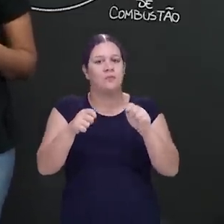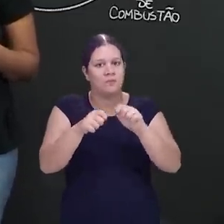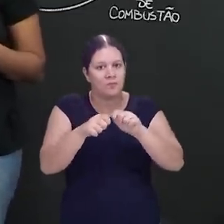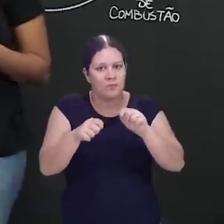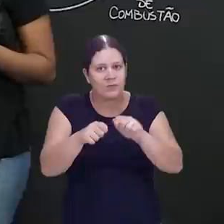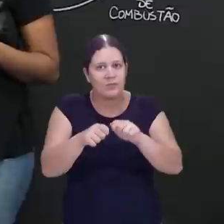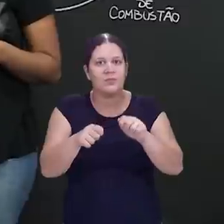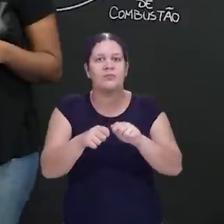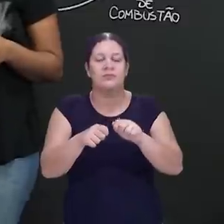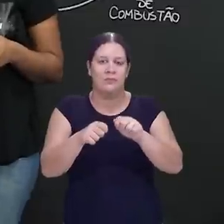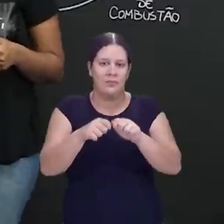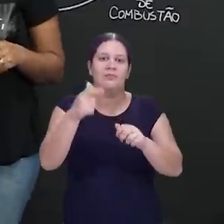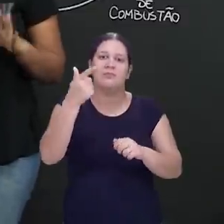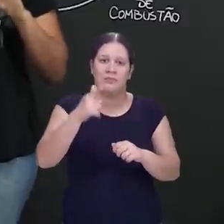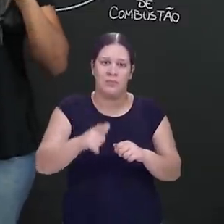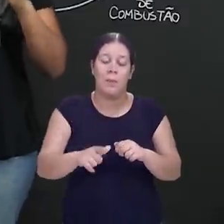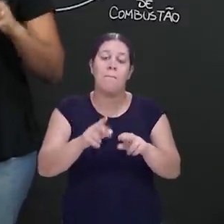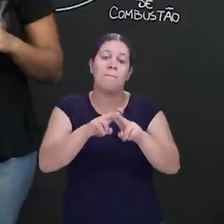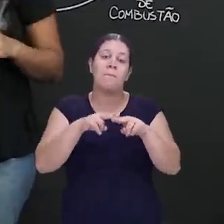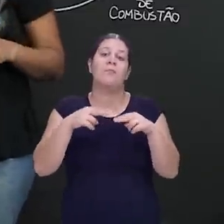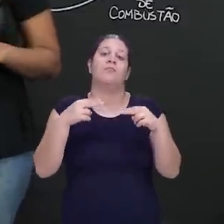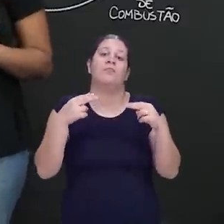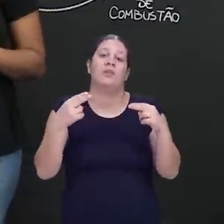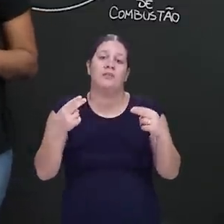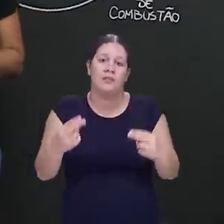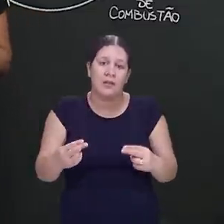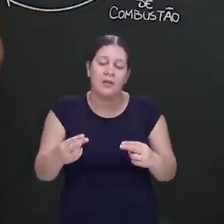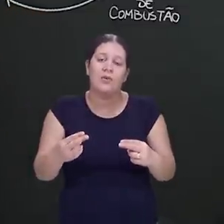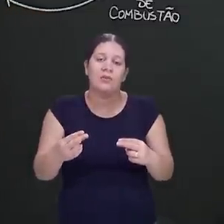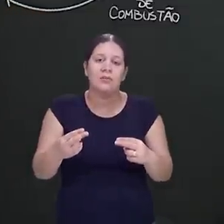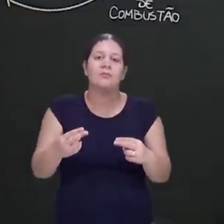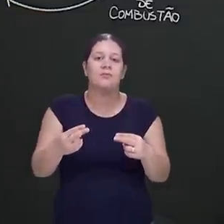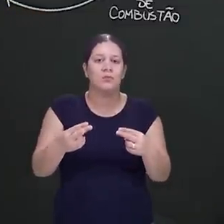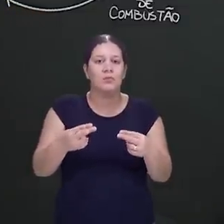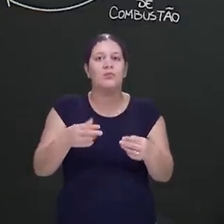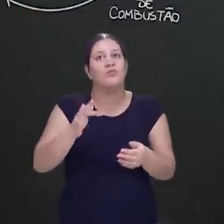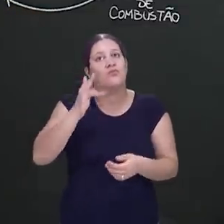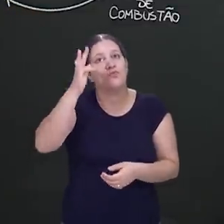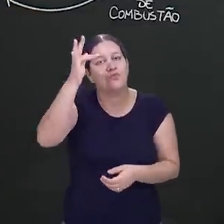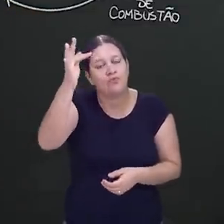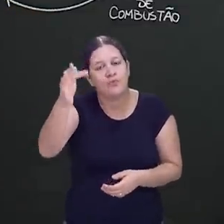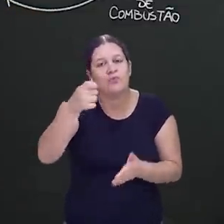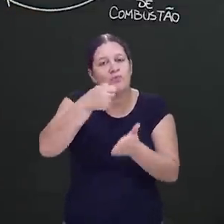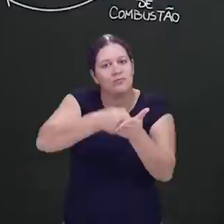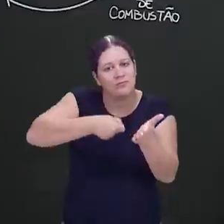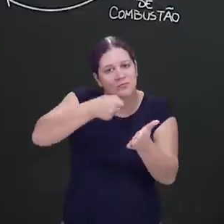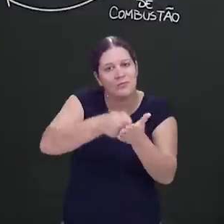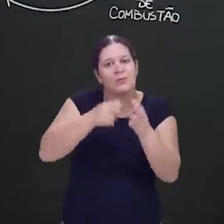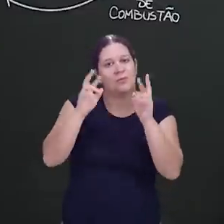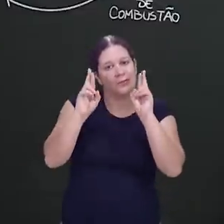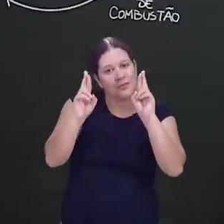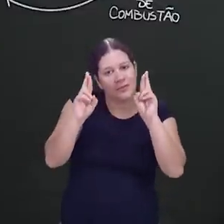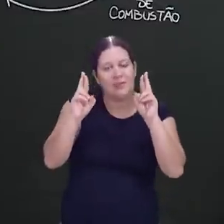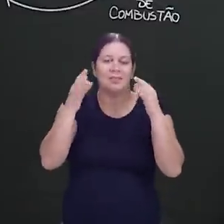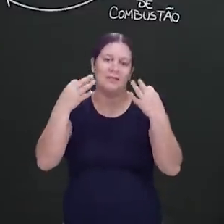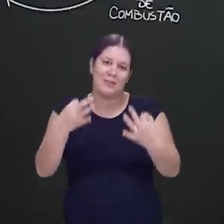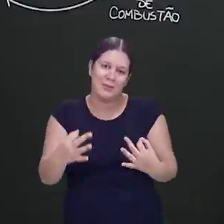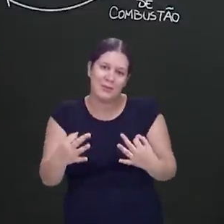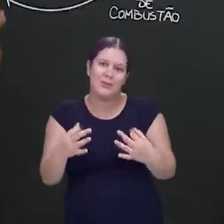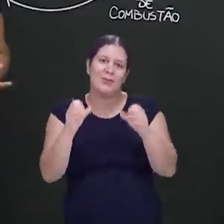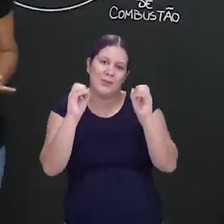tá? É um gás que é bastante reativo. Porém, isso aí são apostas para o futuro e torcemos que dê certo.